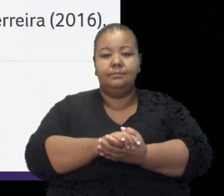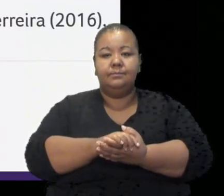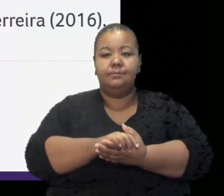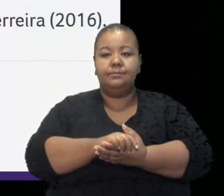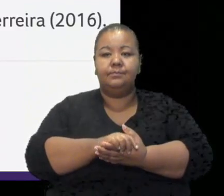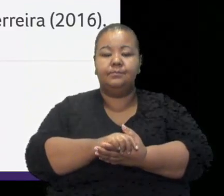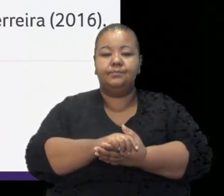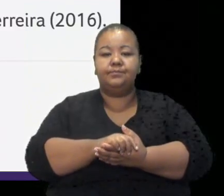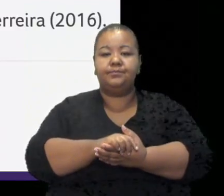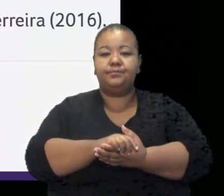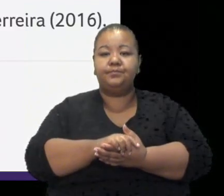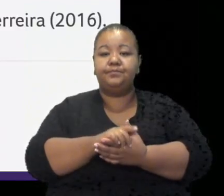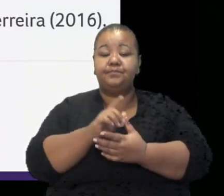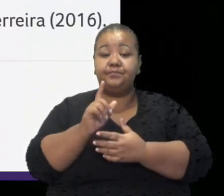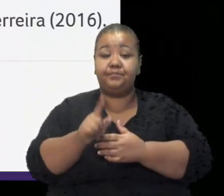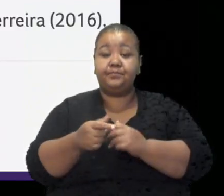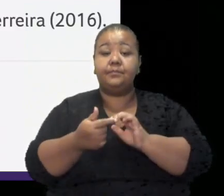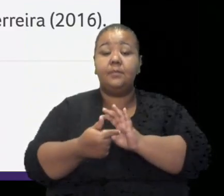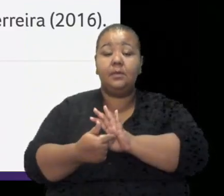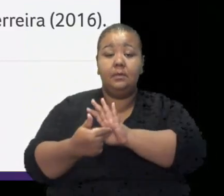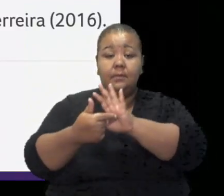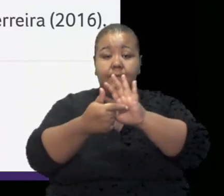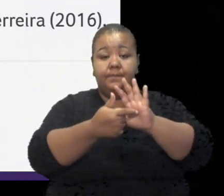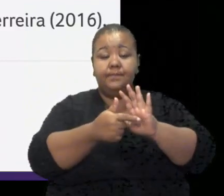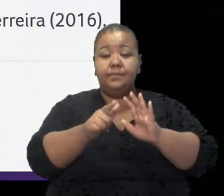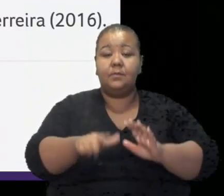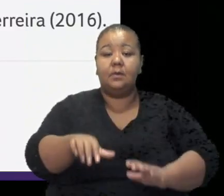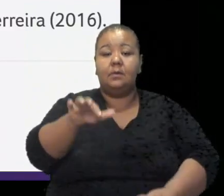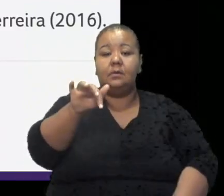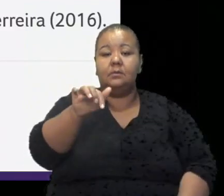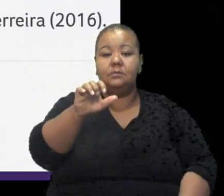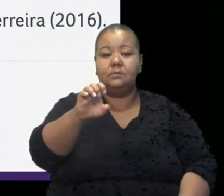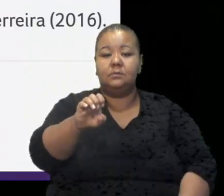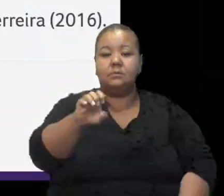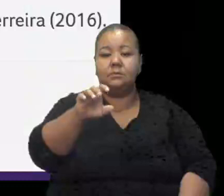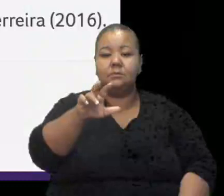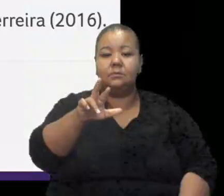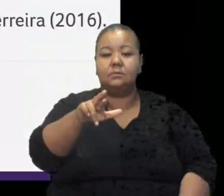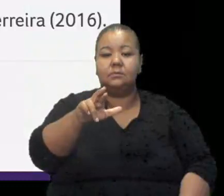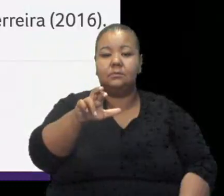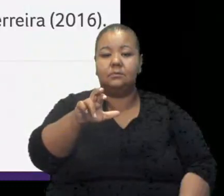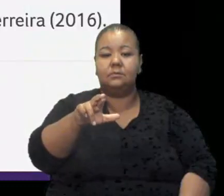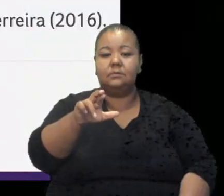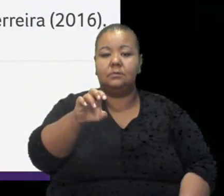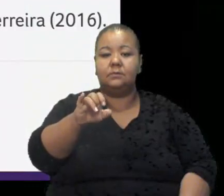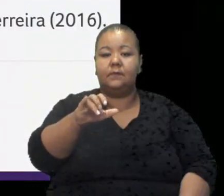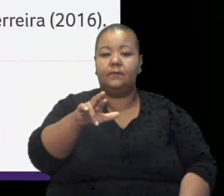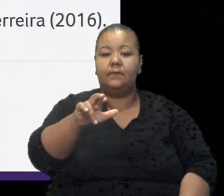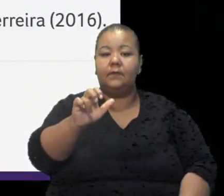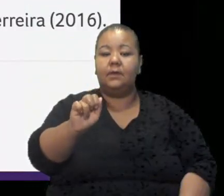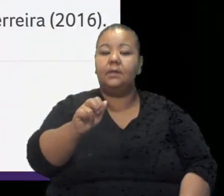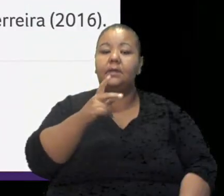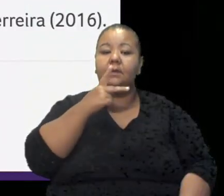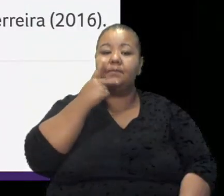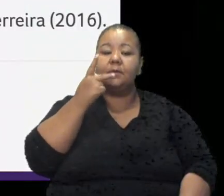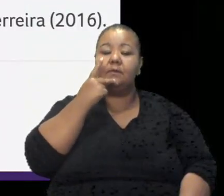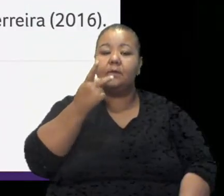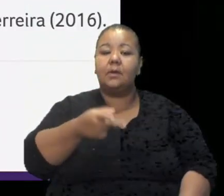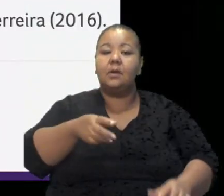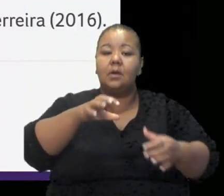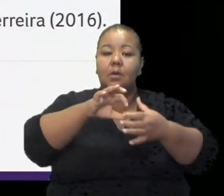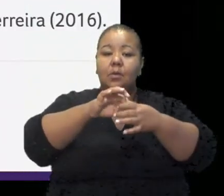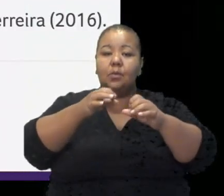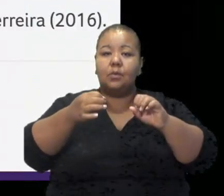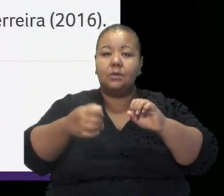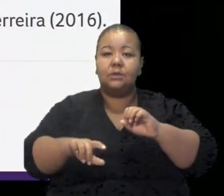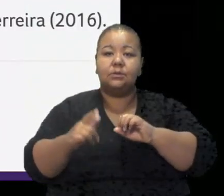E aí eu apresento para você uma definição do Ferreira que diz o seguinte, ó, no contexto da gestão de produção, a ergonomia é